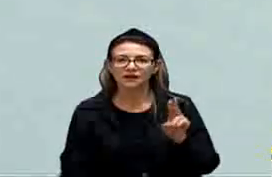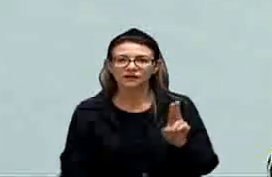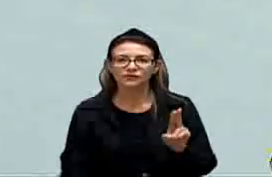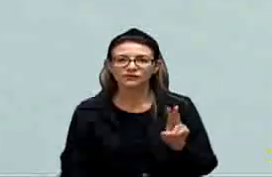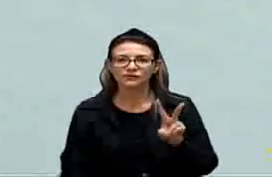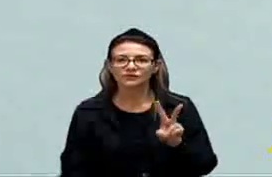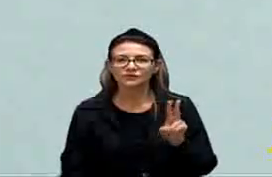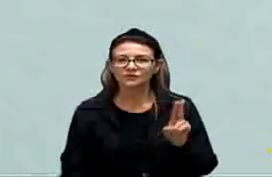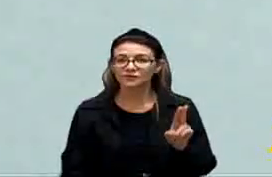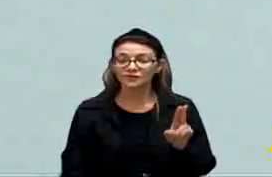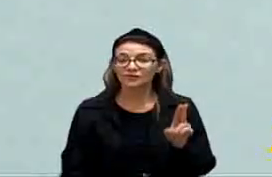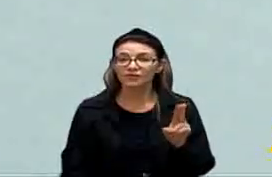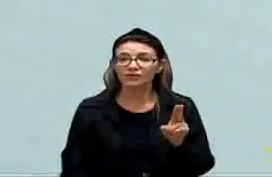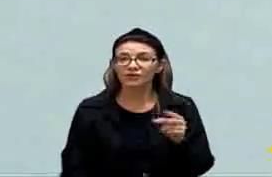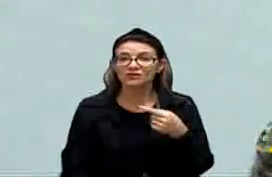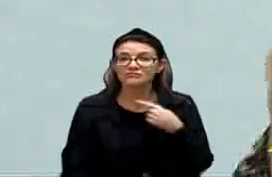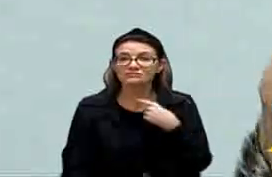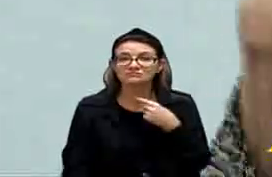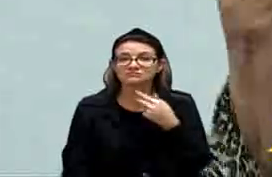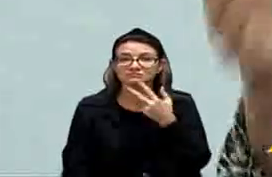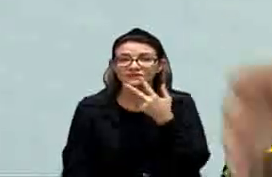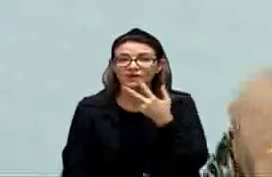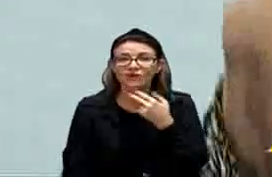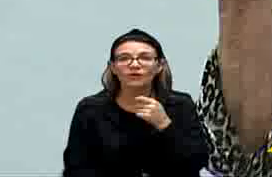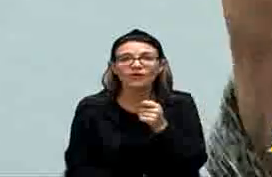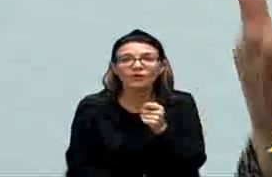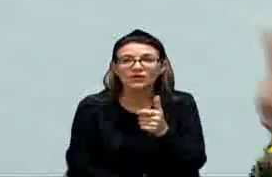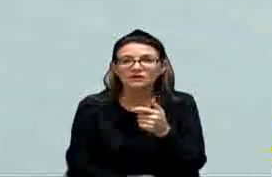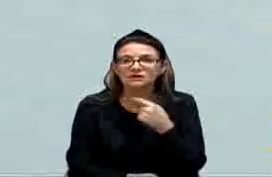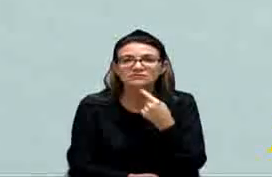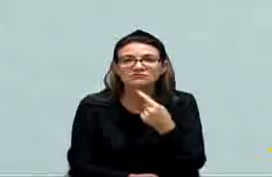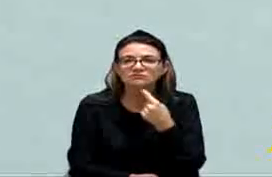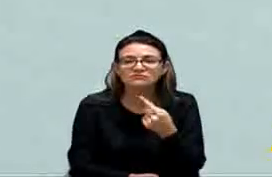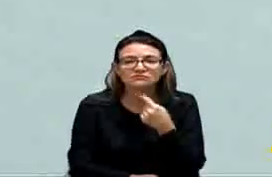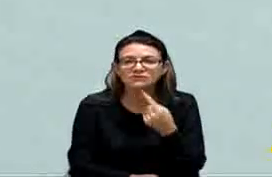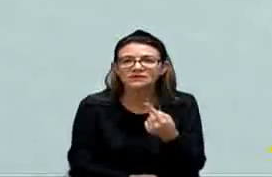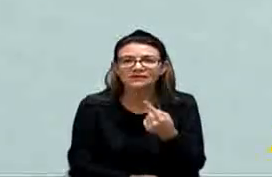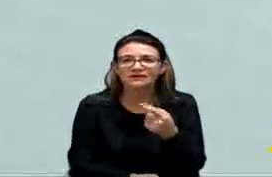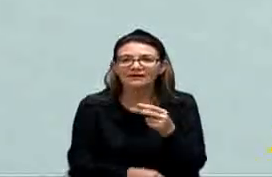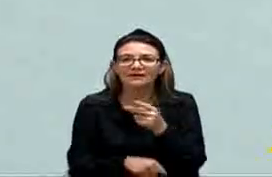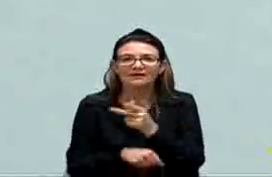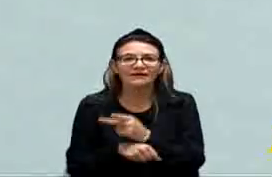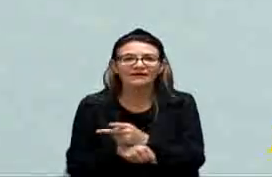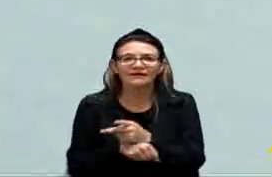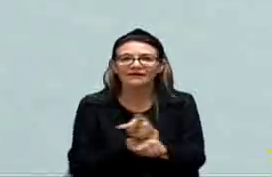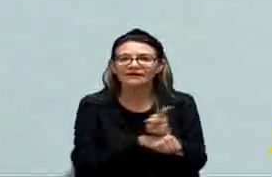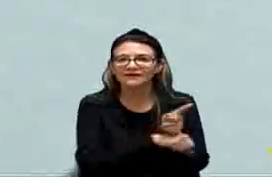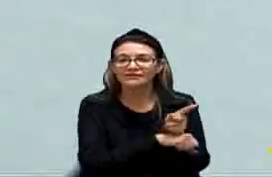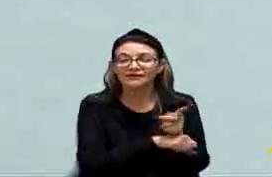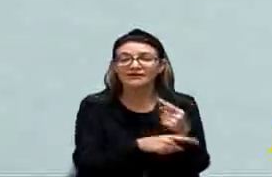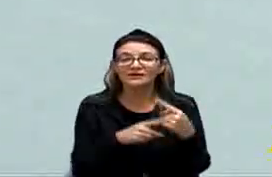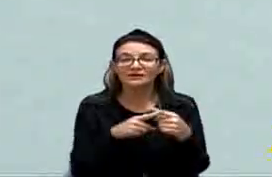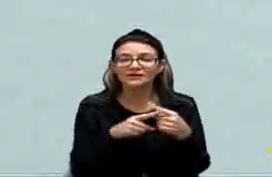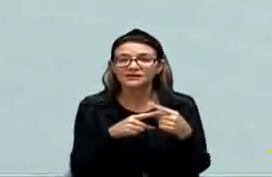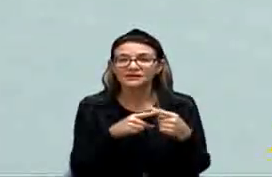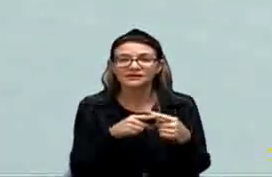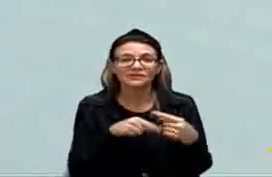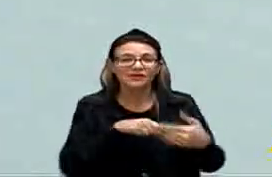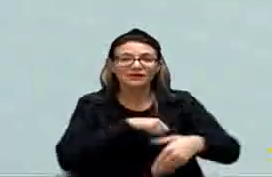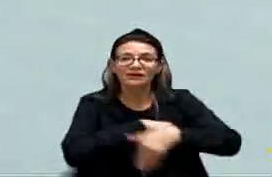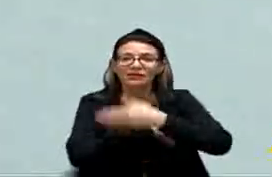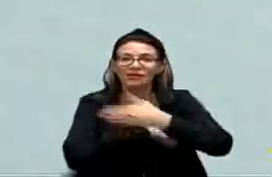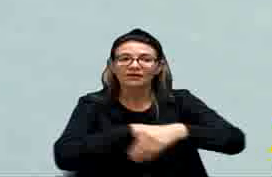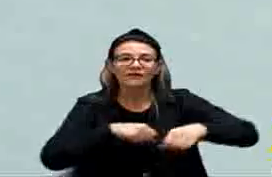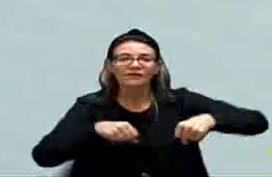a gravação a gravação saiu desse jeito sendoo interrompida a todo momento da